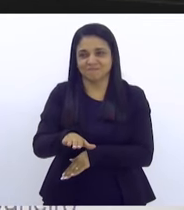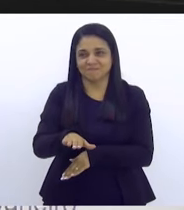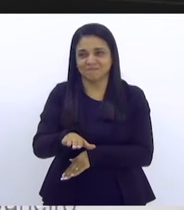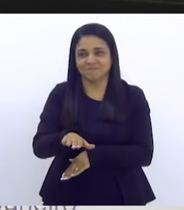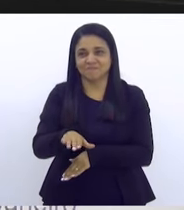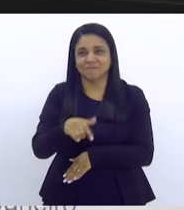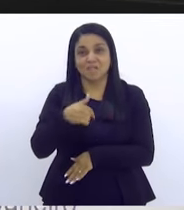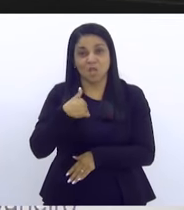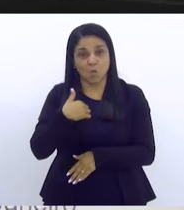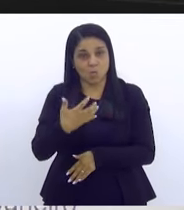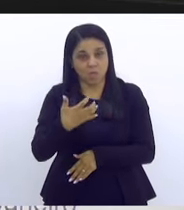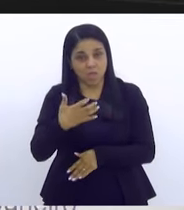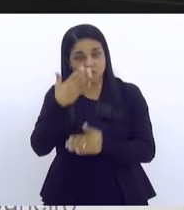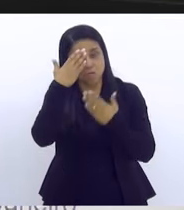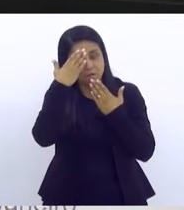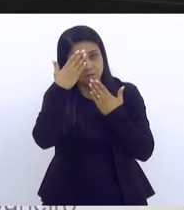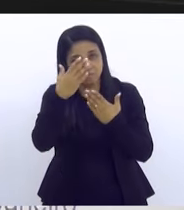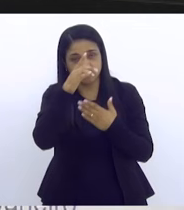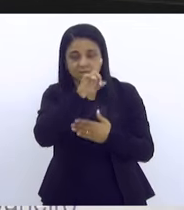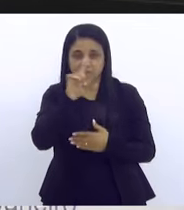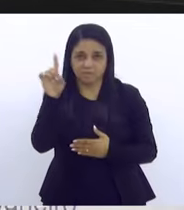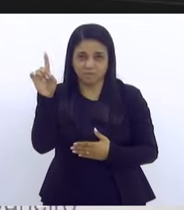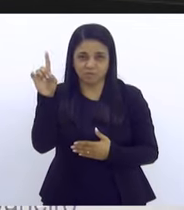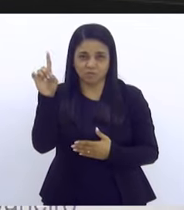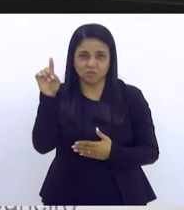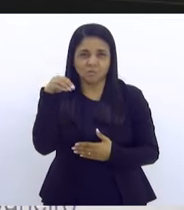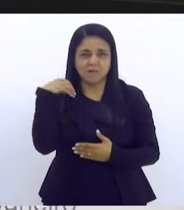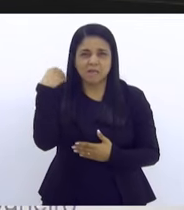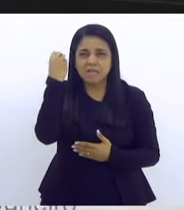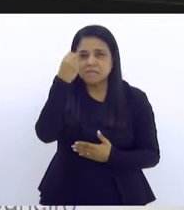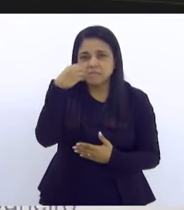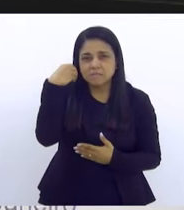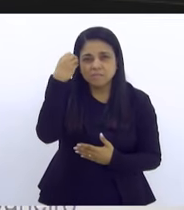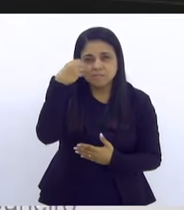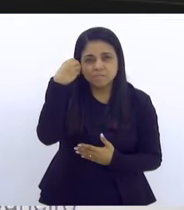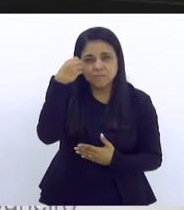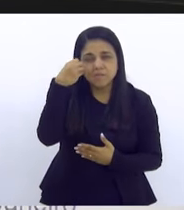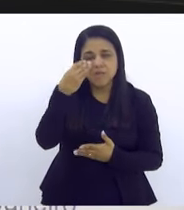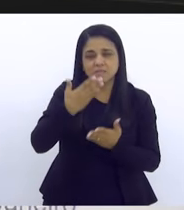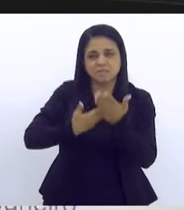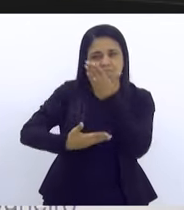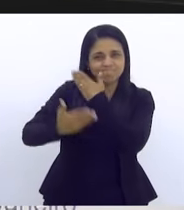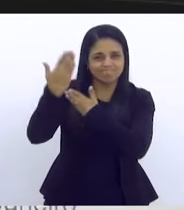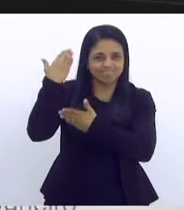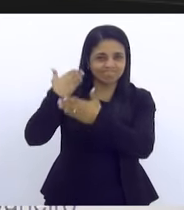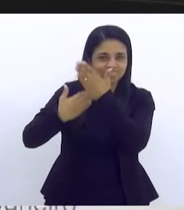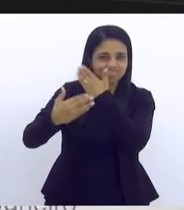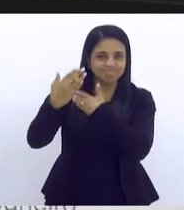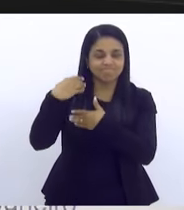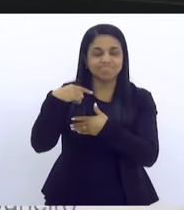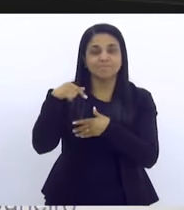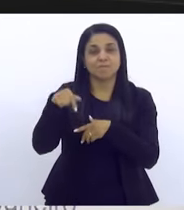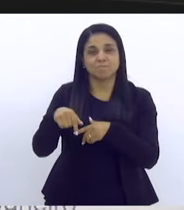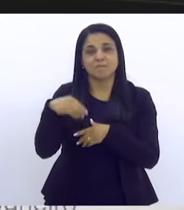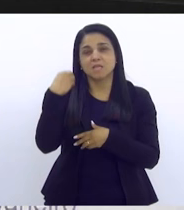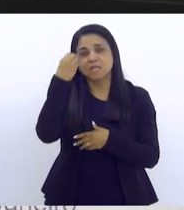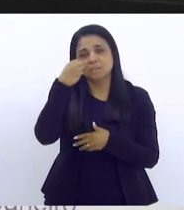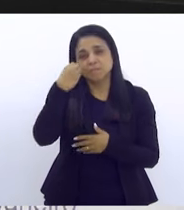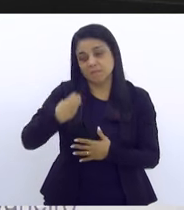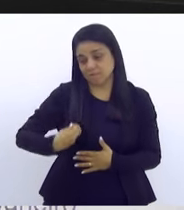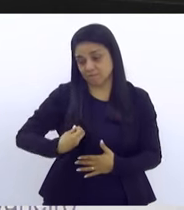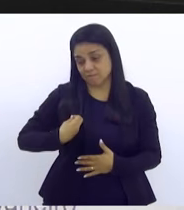aqui muito agradecer a Deus pela experiência que eu tive lá atrás, né, que eu trouxe da minha